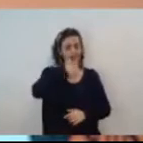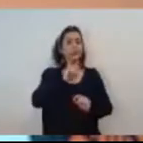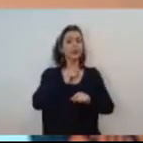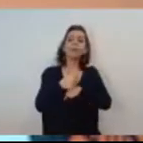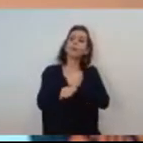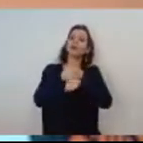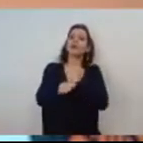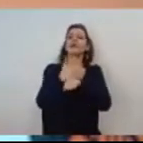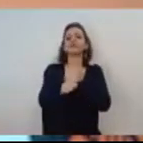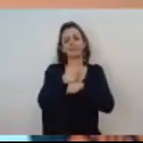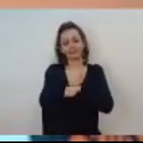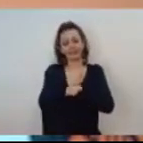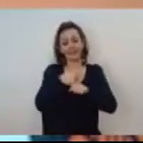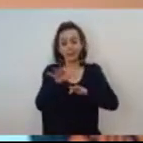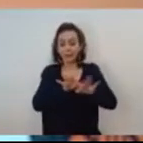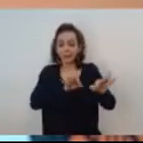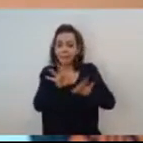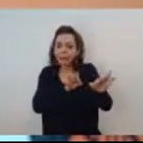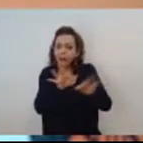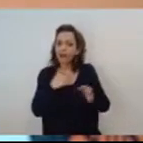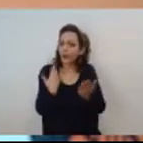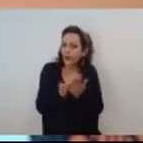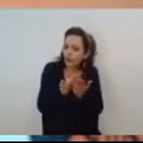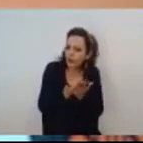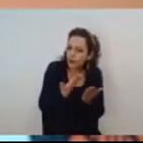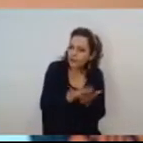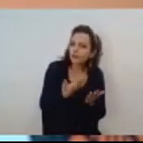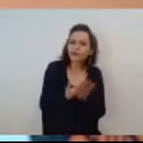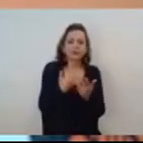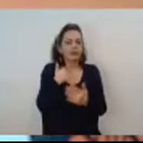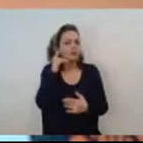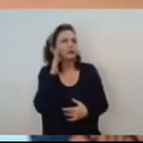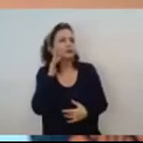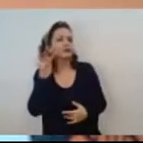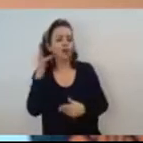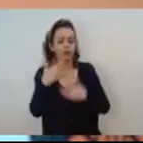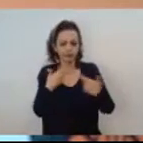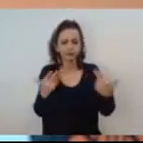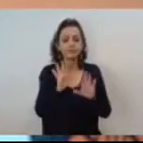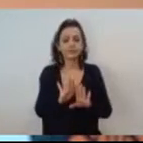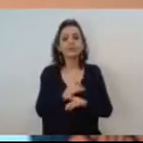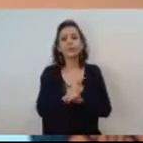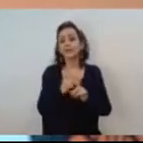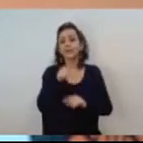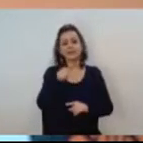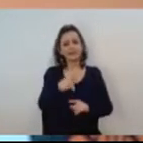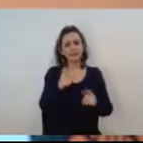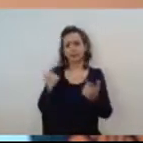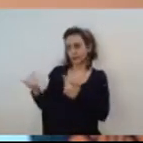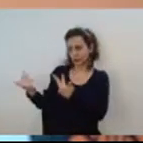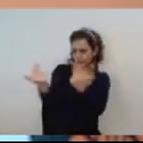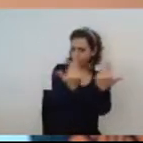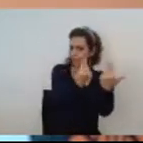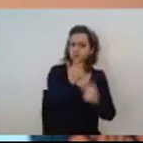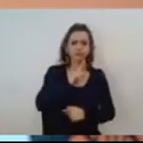estudei né Mas isso não acontece né Isso não é uma regra né o que acontece muito que para pessoas trans elas